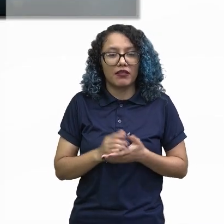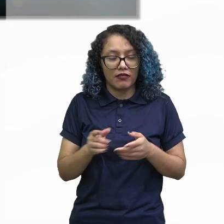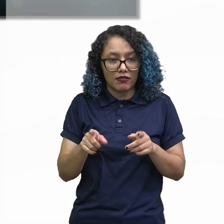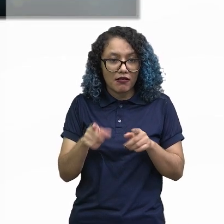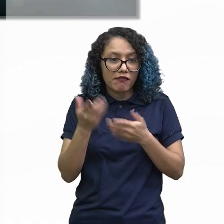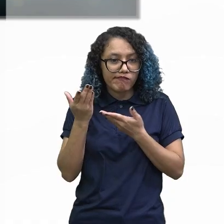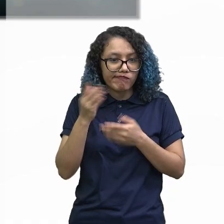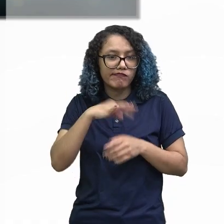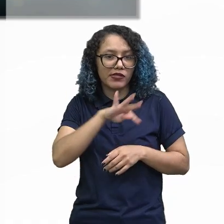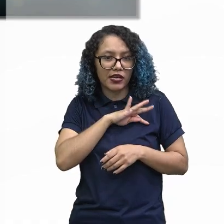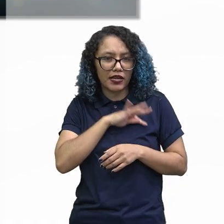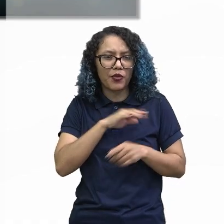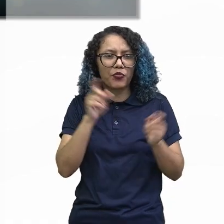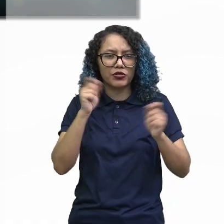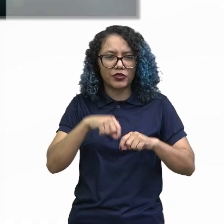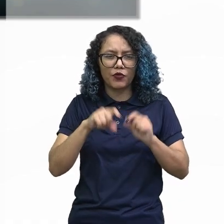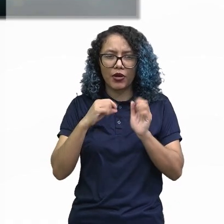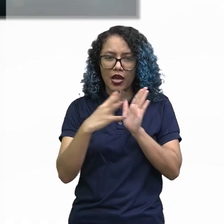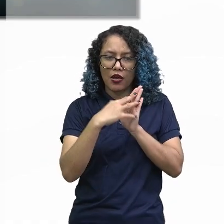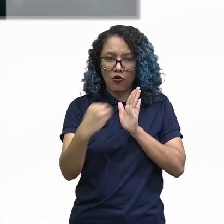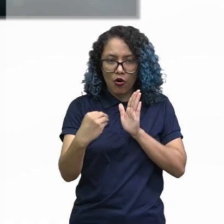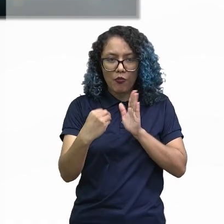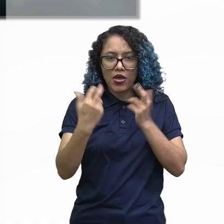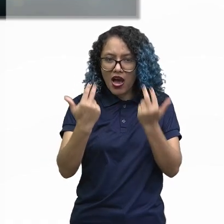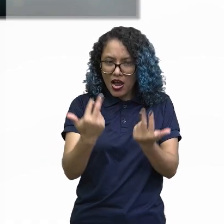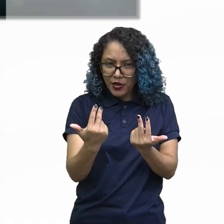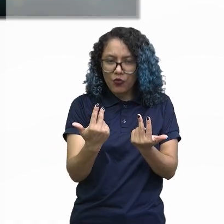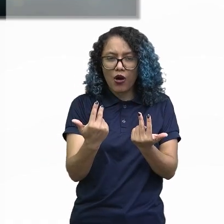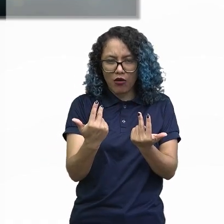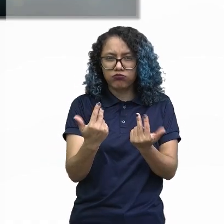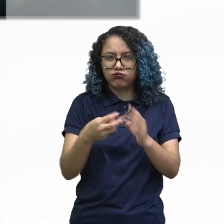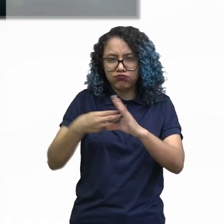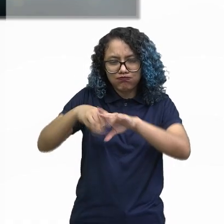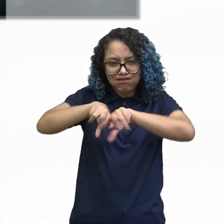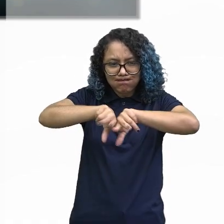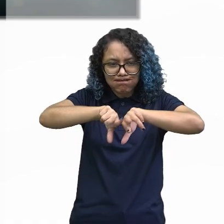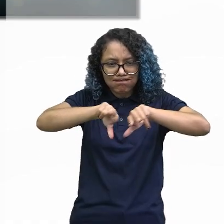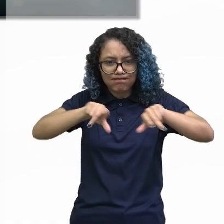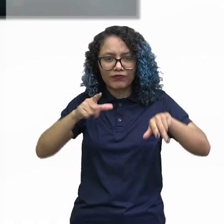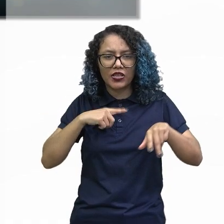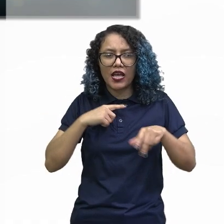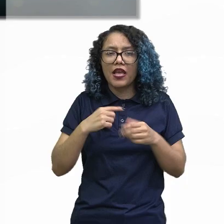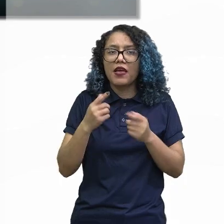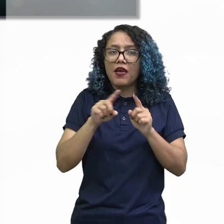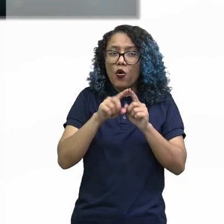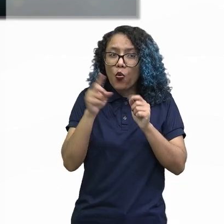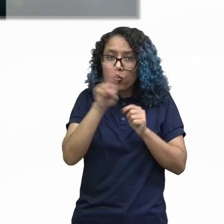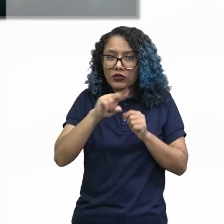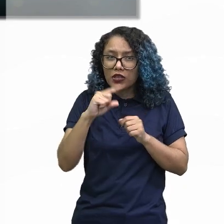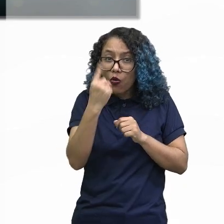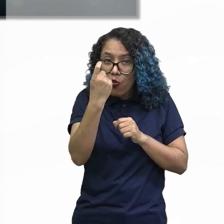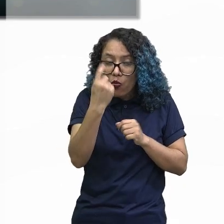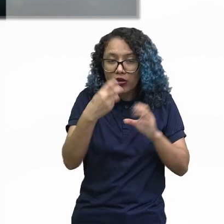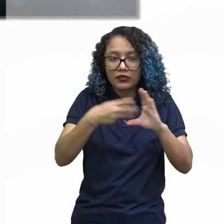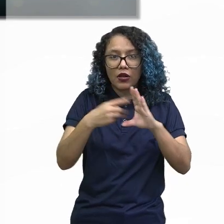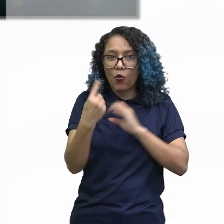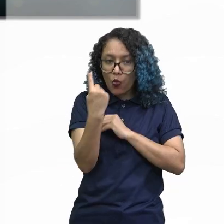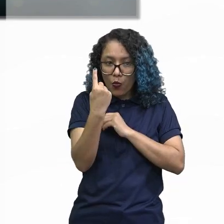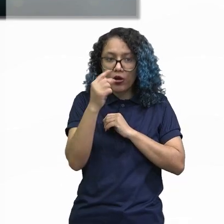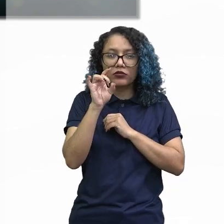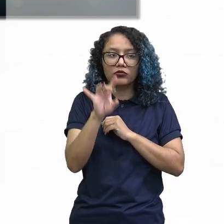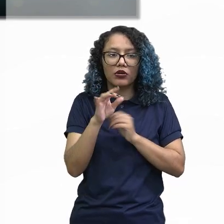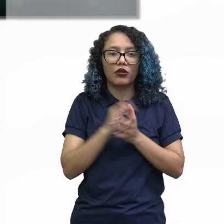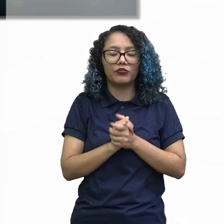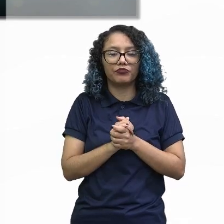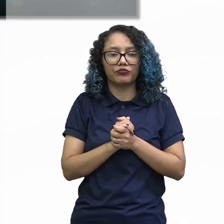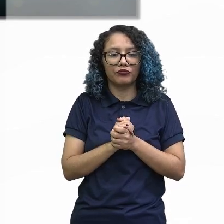de fazer cópias idênticas de indivíduos multicelulares a partir de uma única célula. O produto da clonagem é um